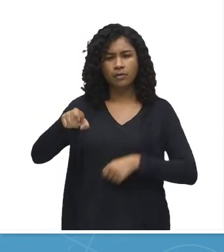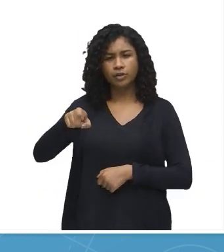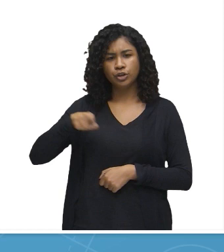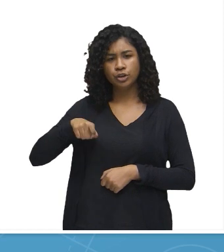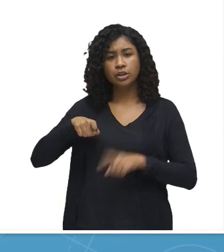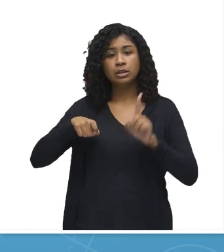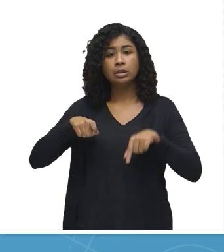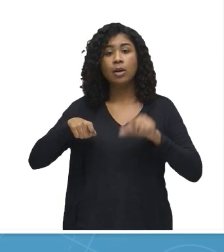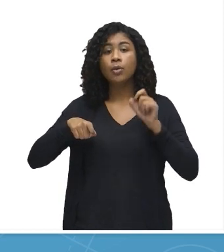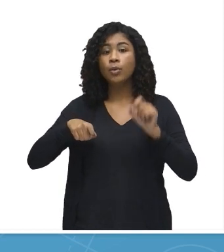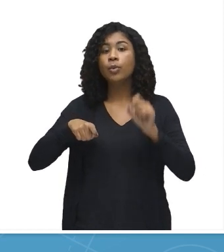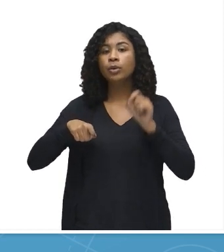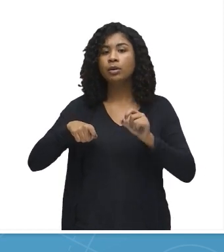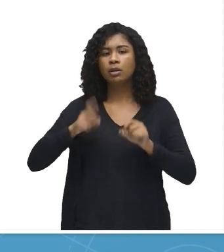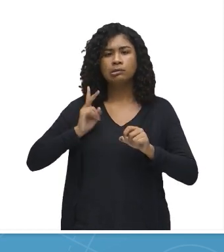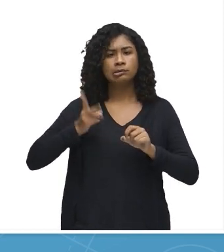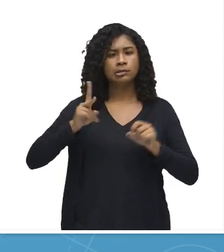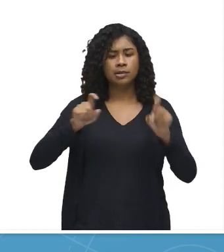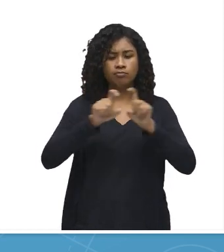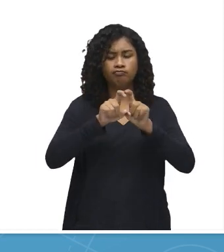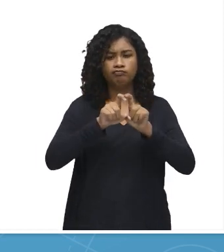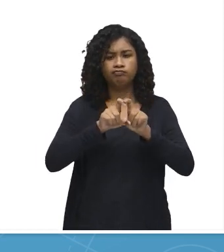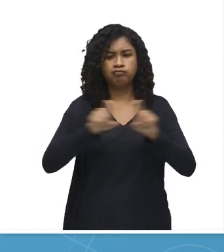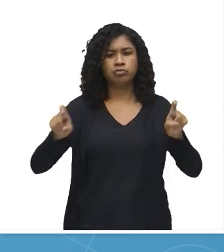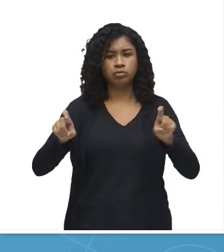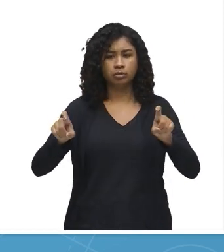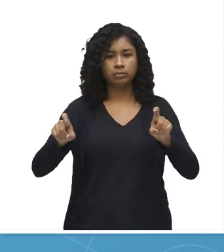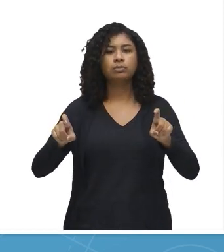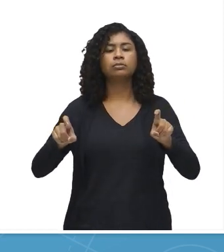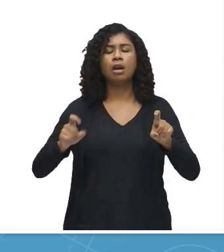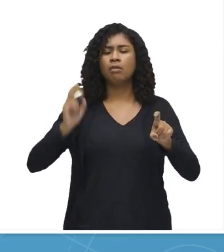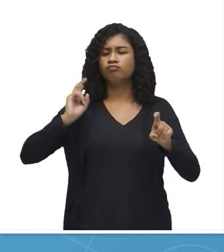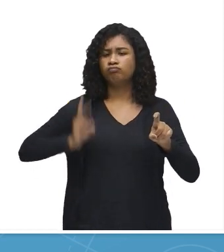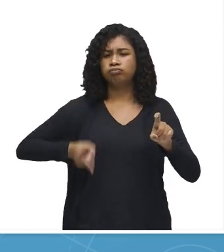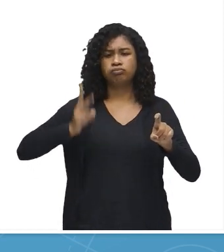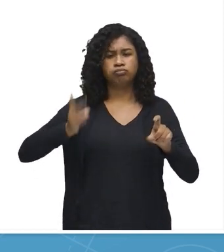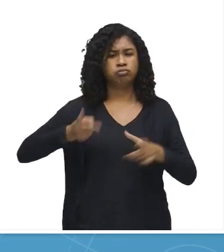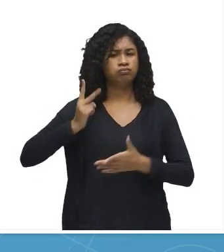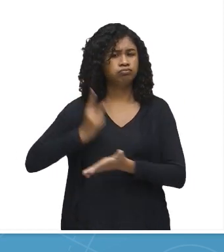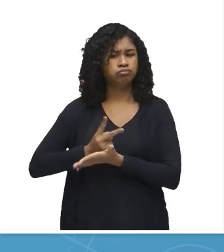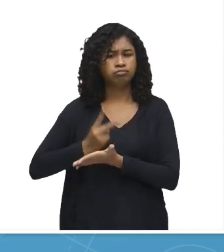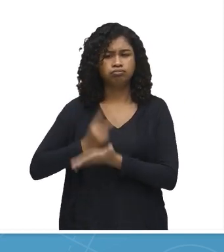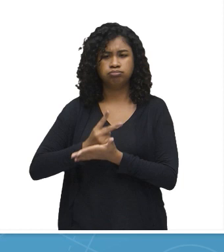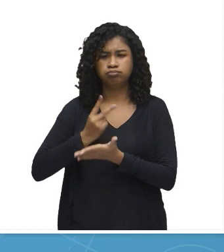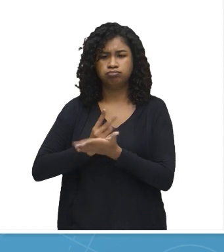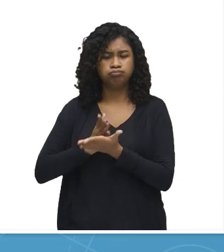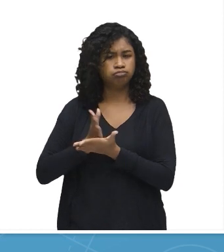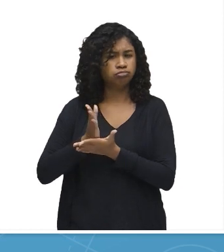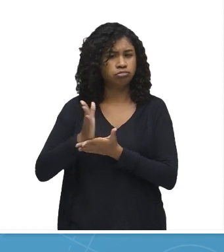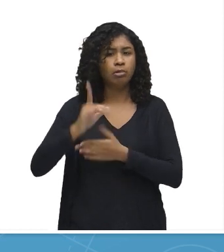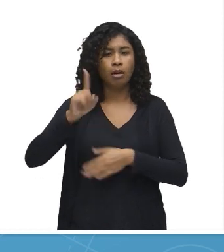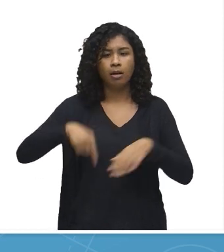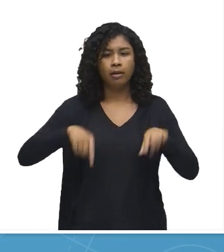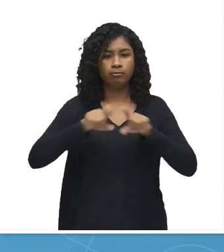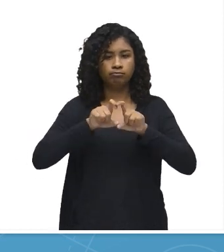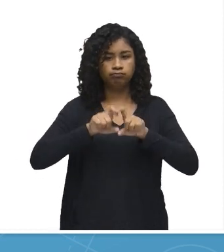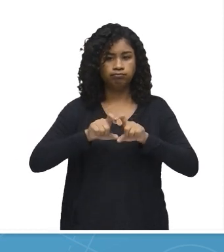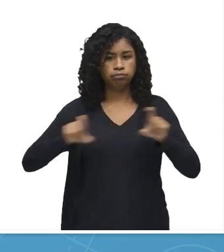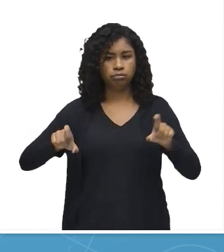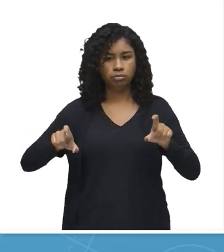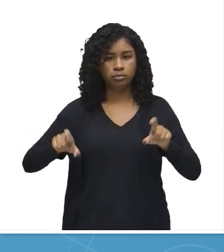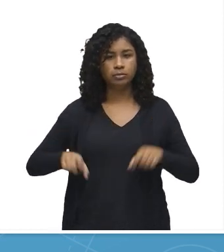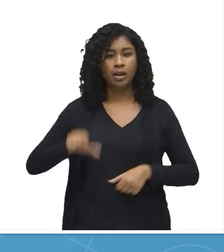forma. Então, meus amigos, essa daqui é a forma da equação do segundo grau. Ax ao quadrado